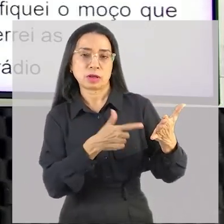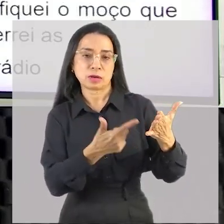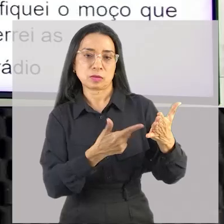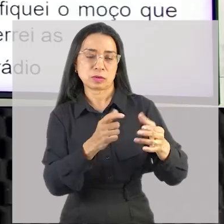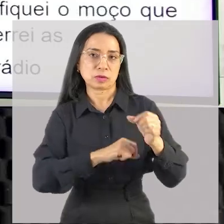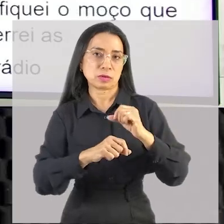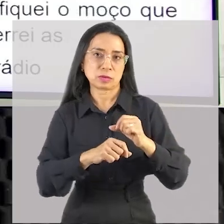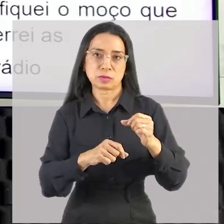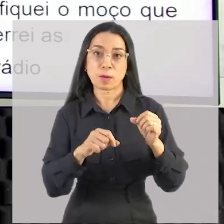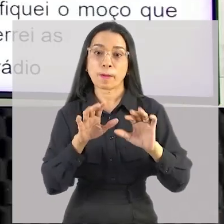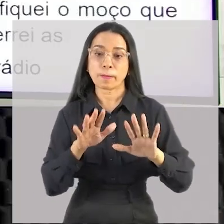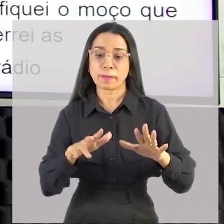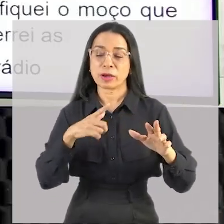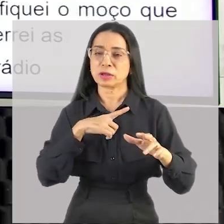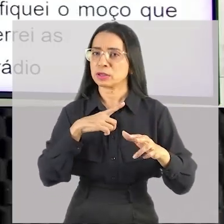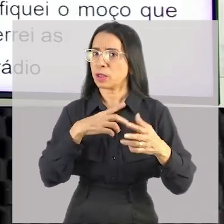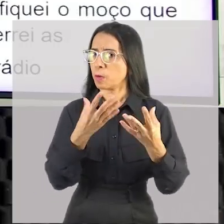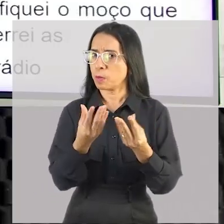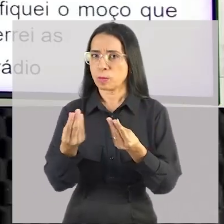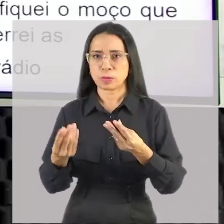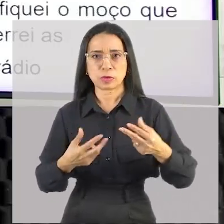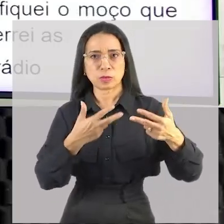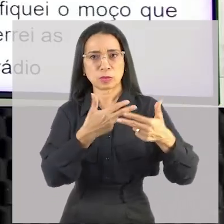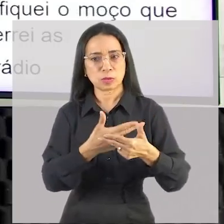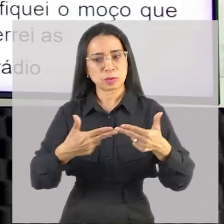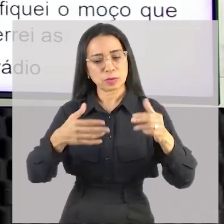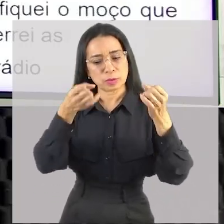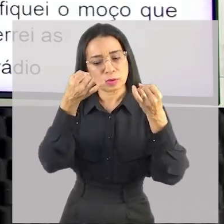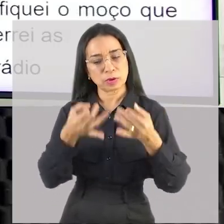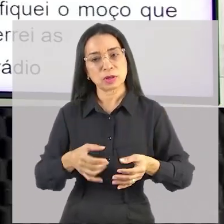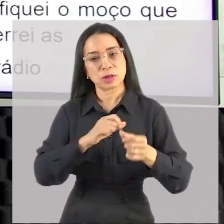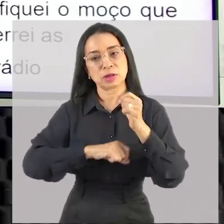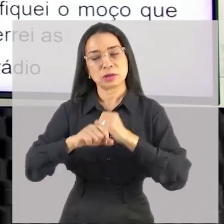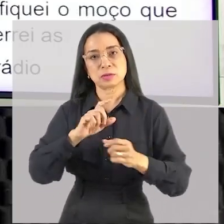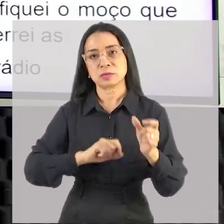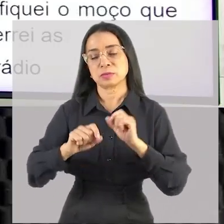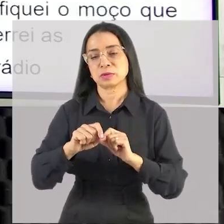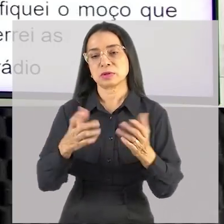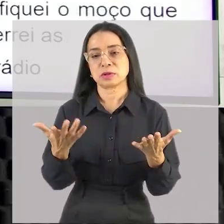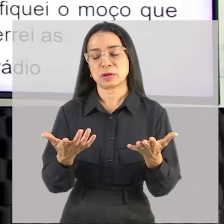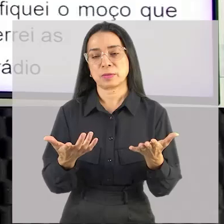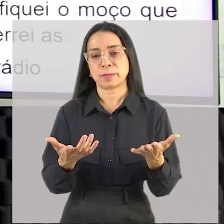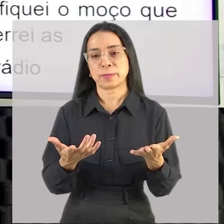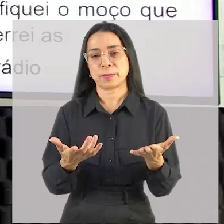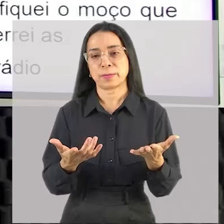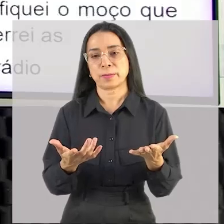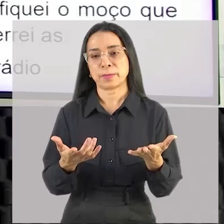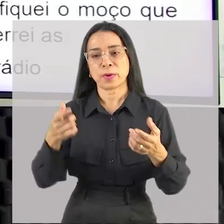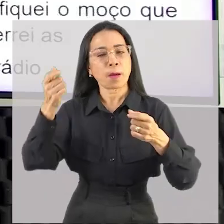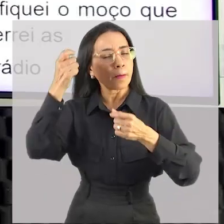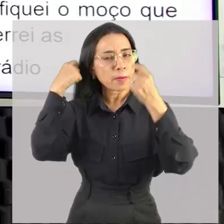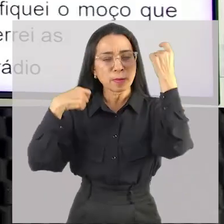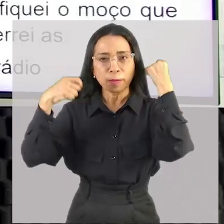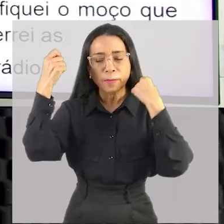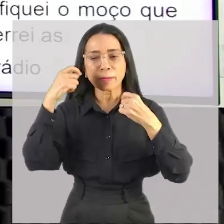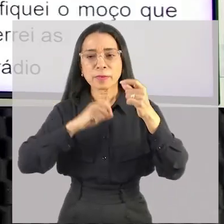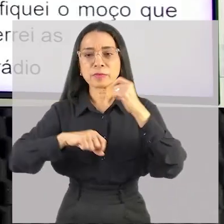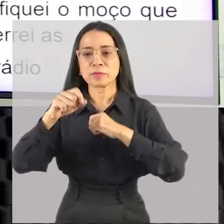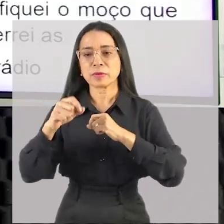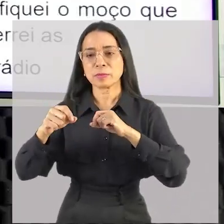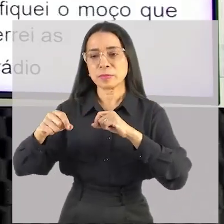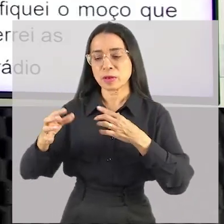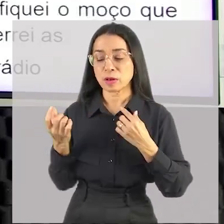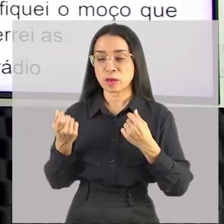muita coisa para falar de obra literária. O texto diz assim, ó: passei o pente no cabelo, abotoei o colete, enfiei o anel